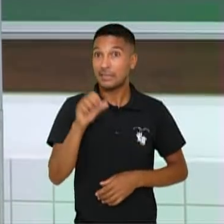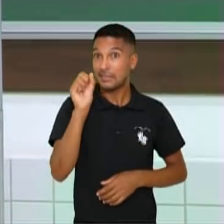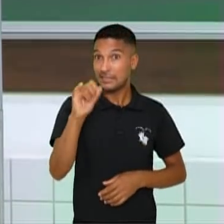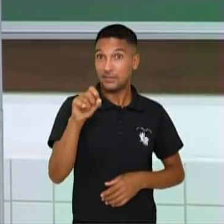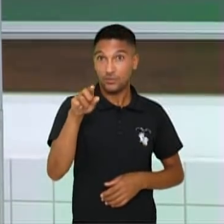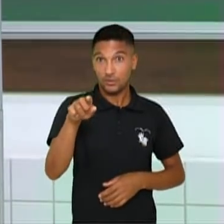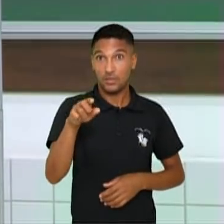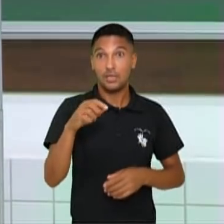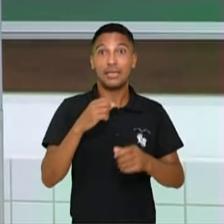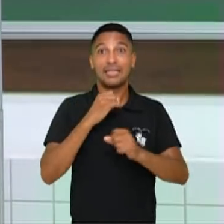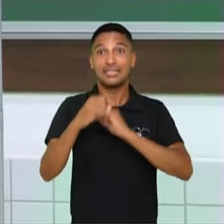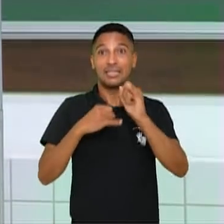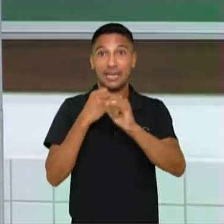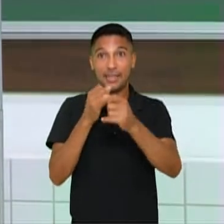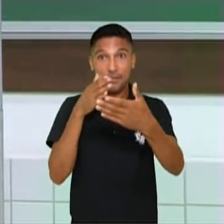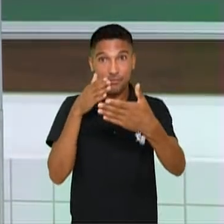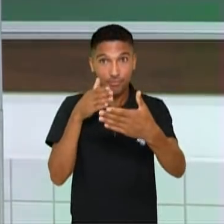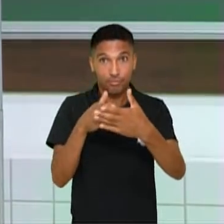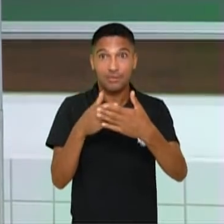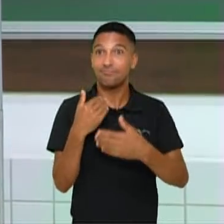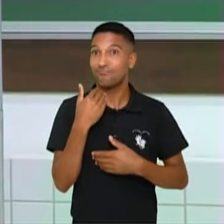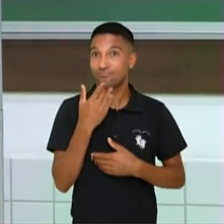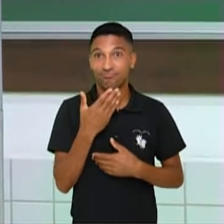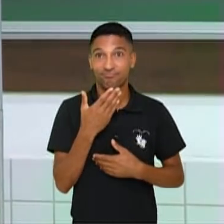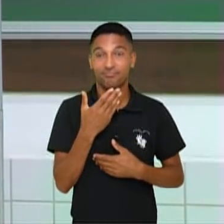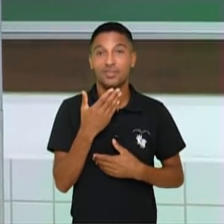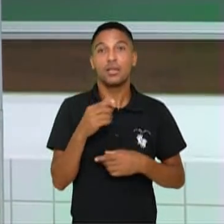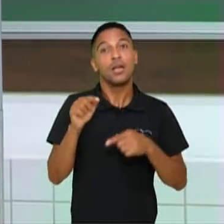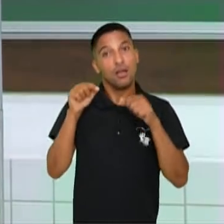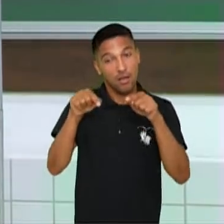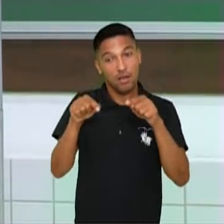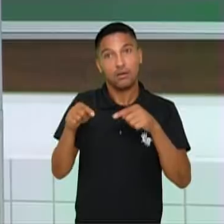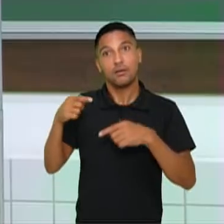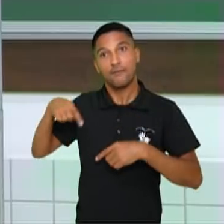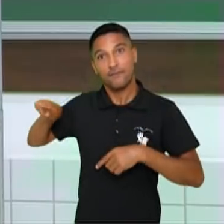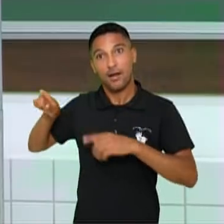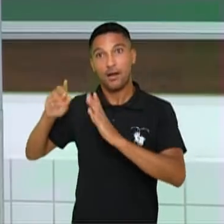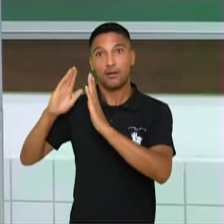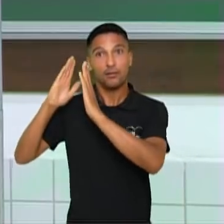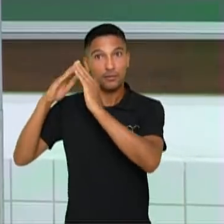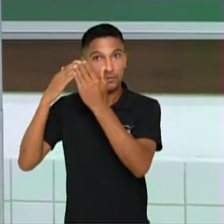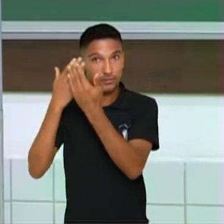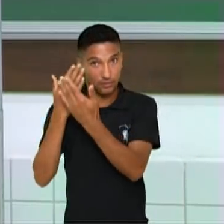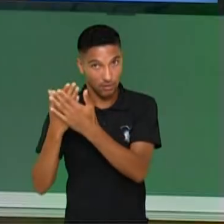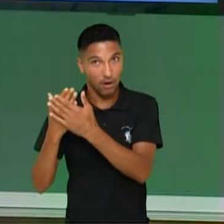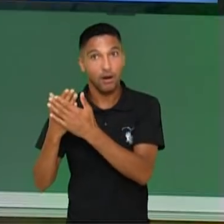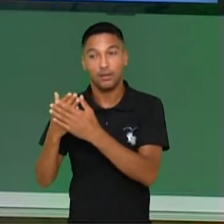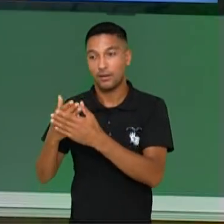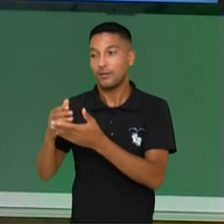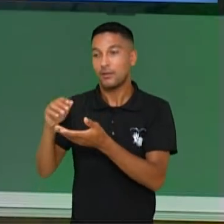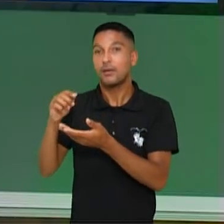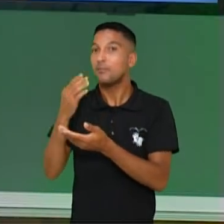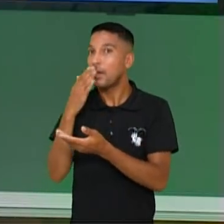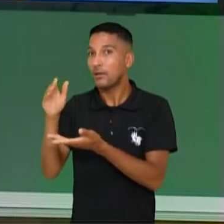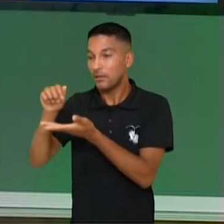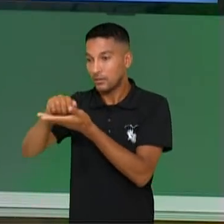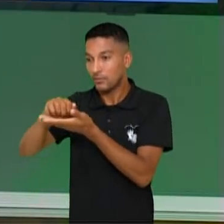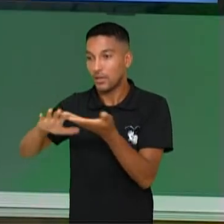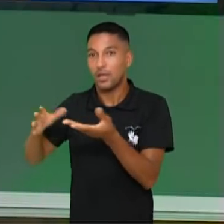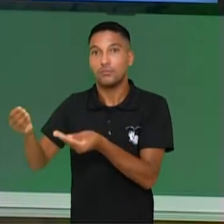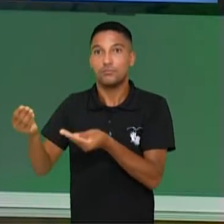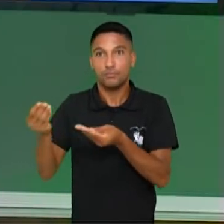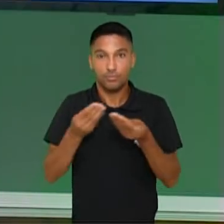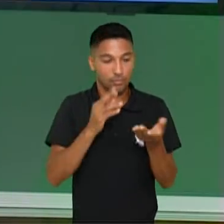tristinho. Você vai entrar em contato com a sua escola, veja o dia que as atividades impressas são entregues e alguém vai lá na escola,